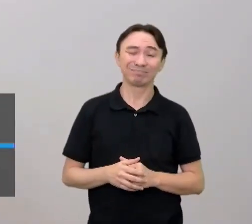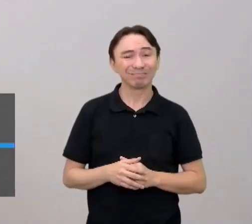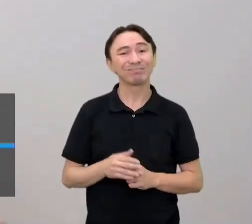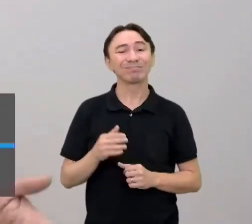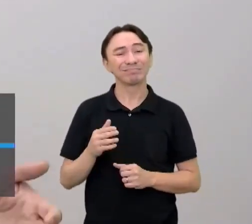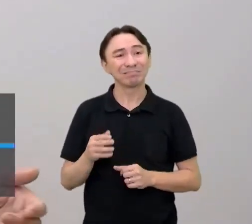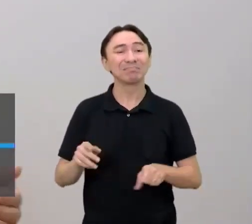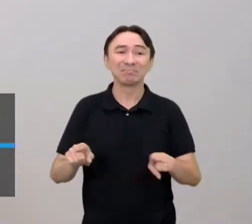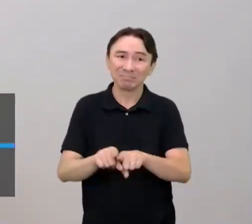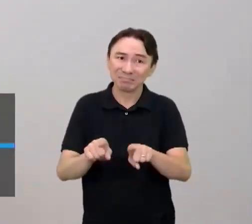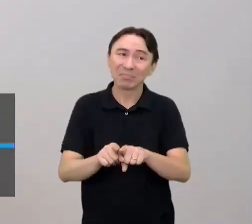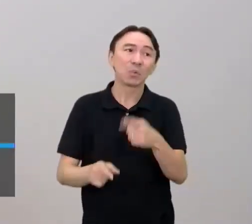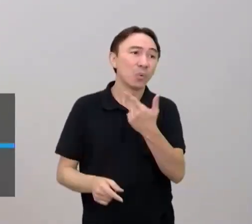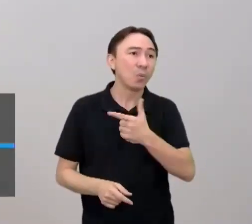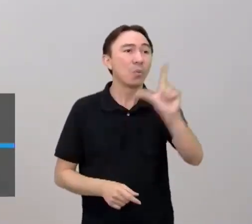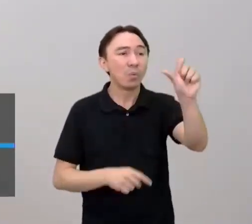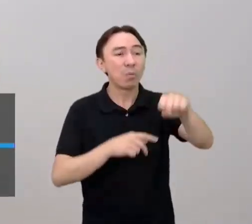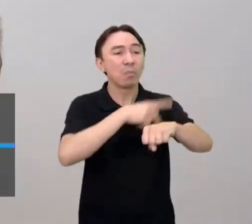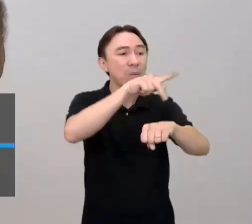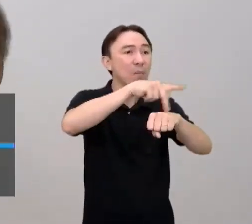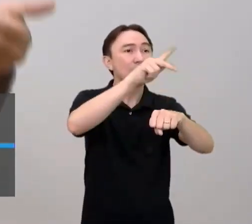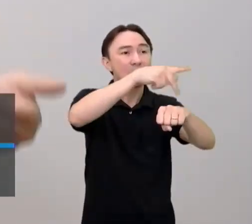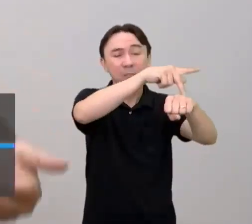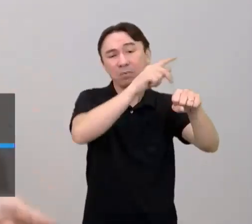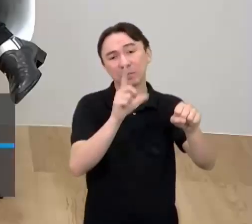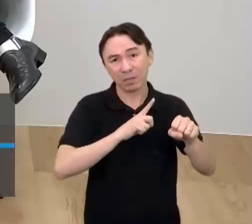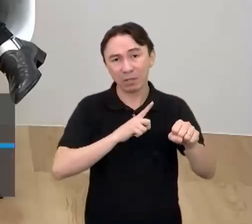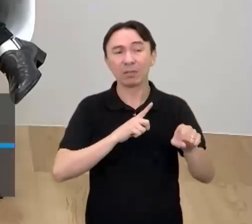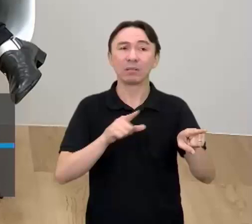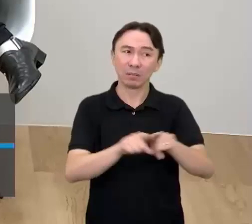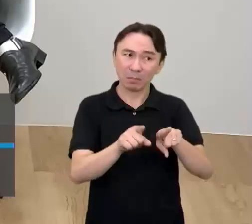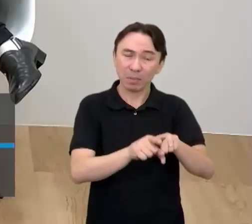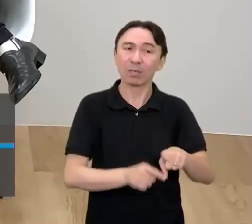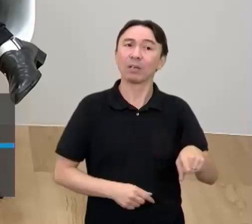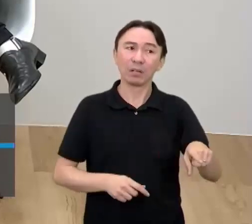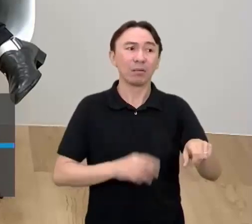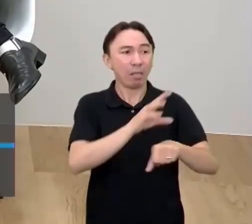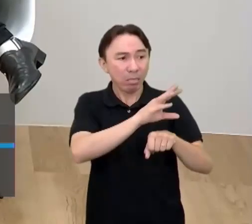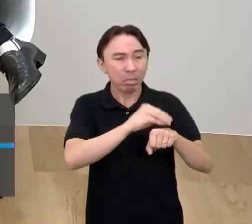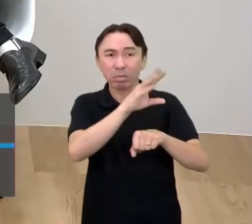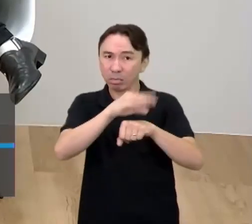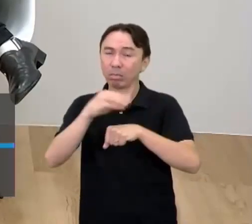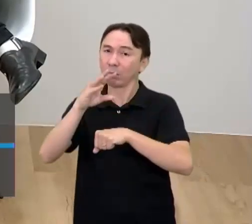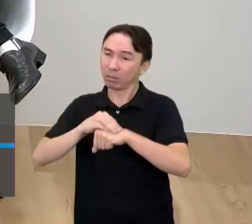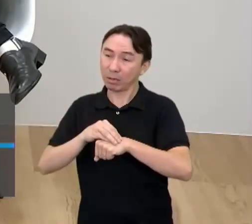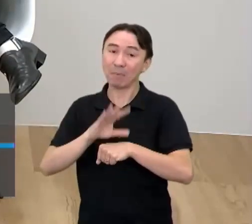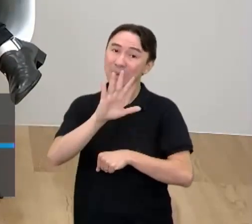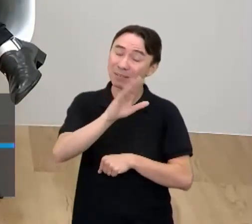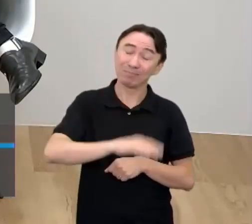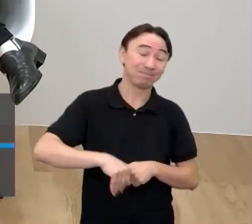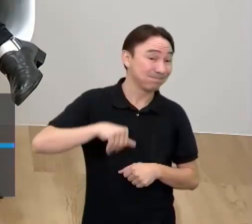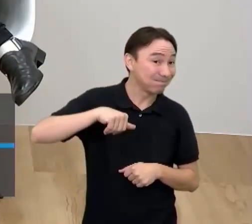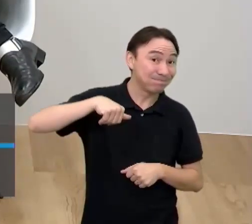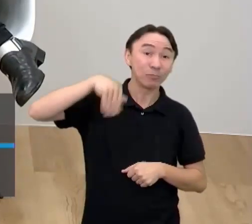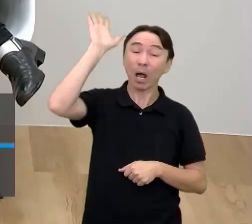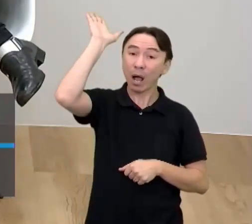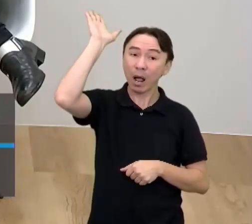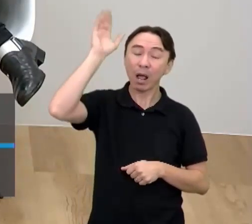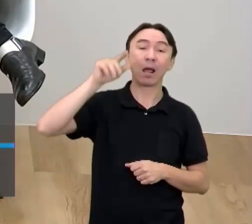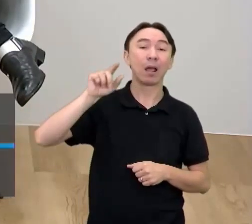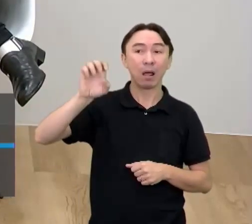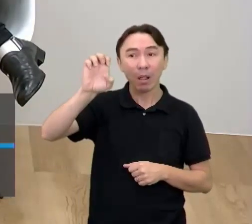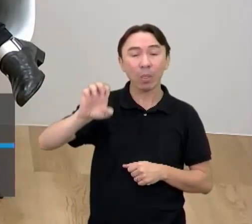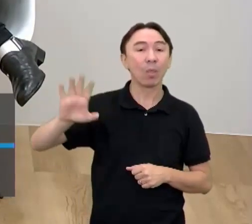nações, mas por conta dessa conquista europeia, prevaleceram então esses